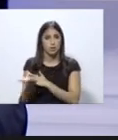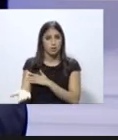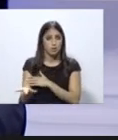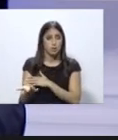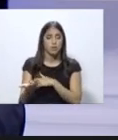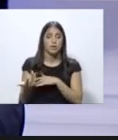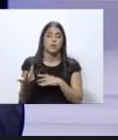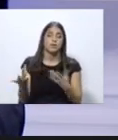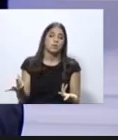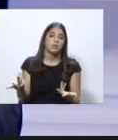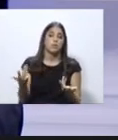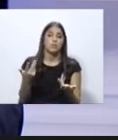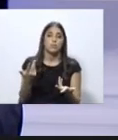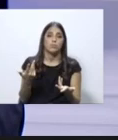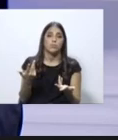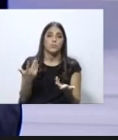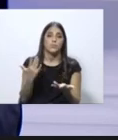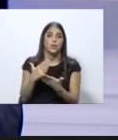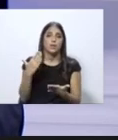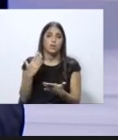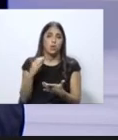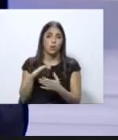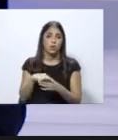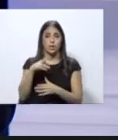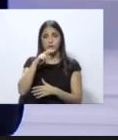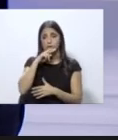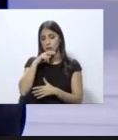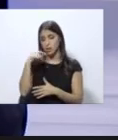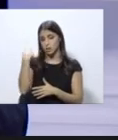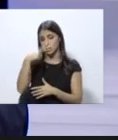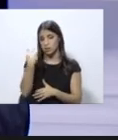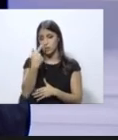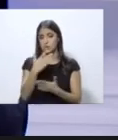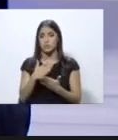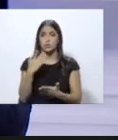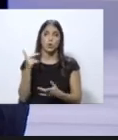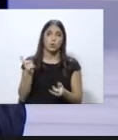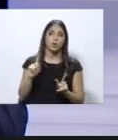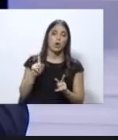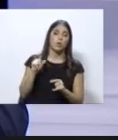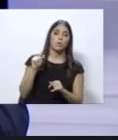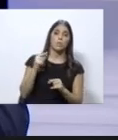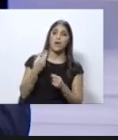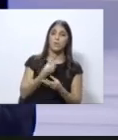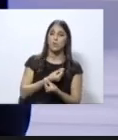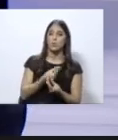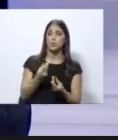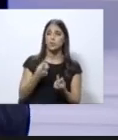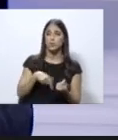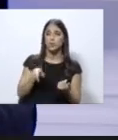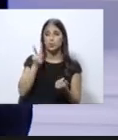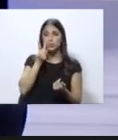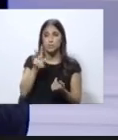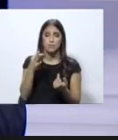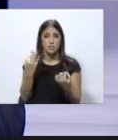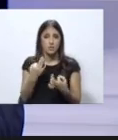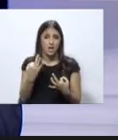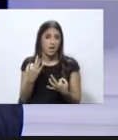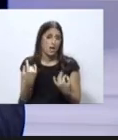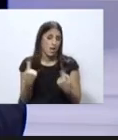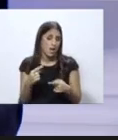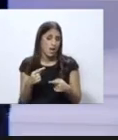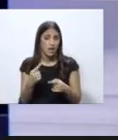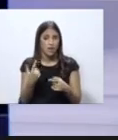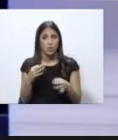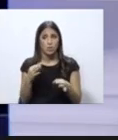Portanto, não são só figurinhas tristes, como eu dizia há pouco, queria complementar isso. Muitas vezes aquilo a que estamos a assistir são irregularidades a serem praticadas